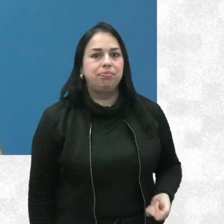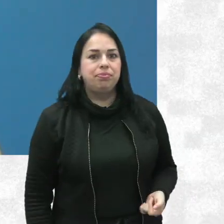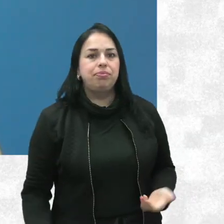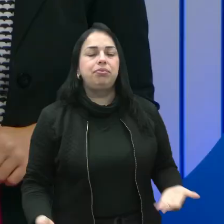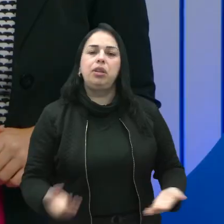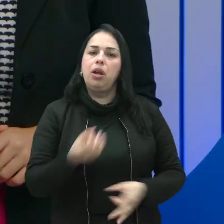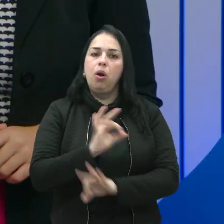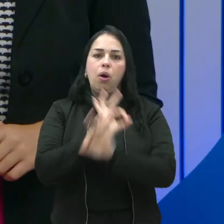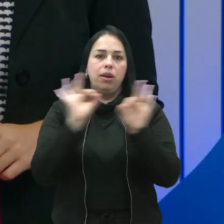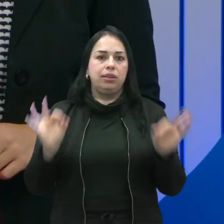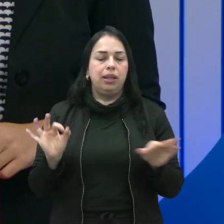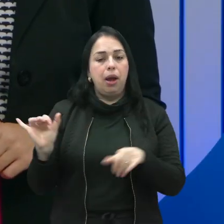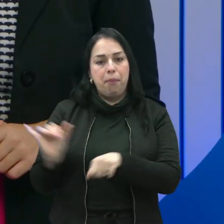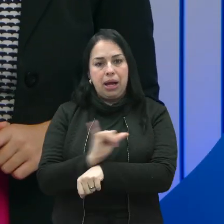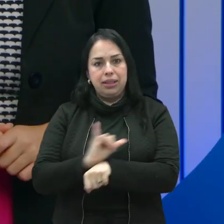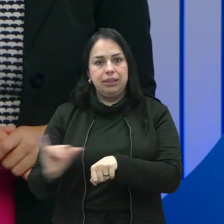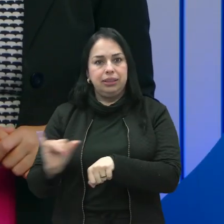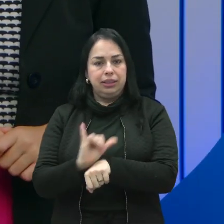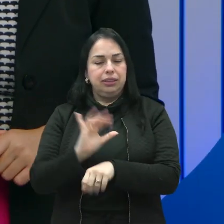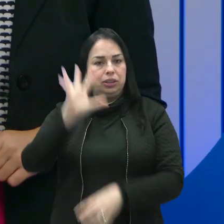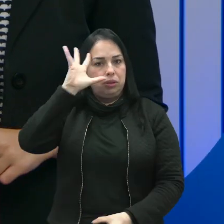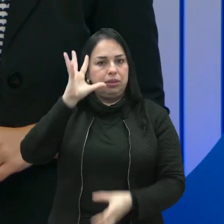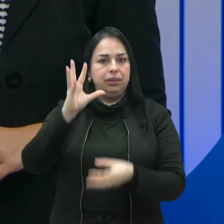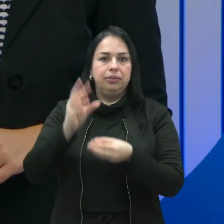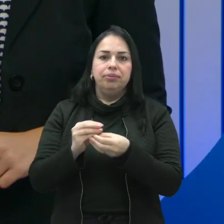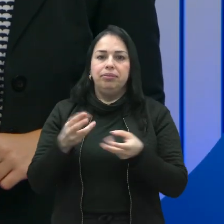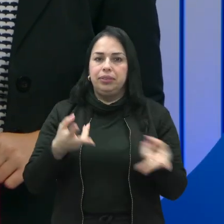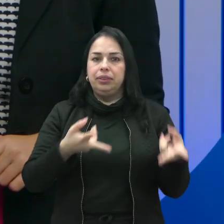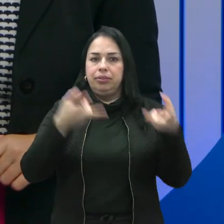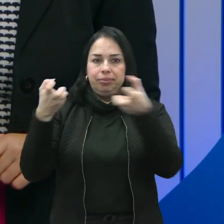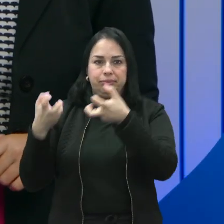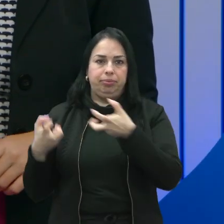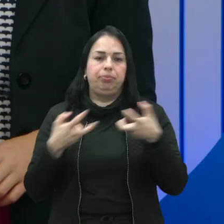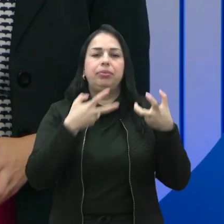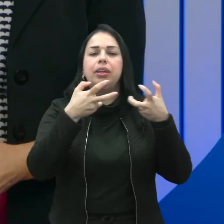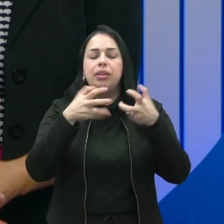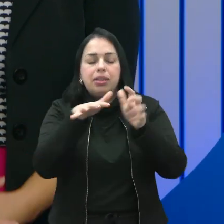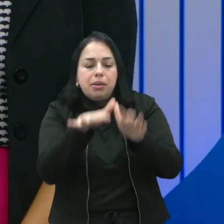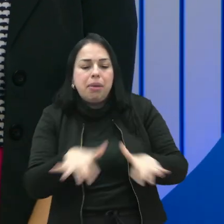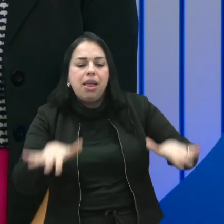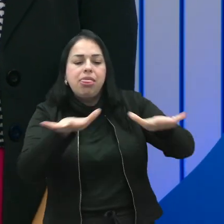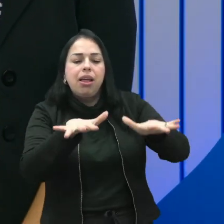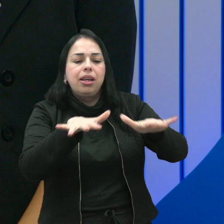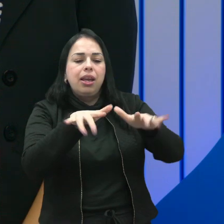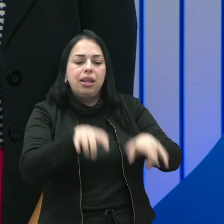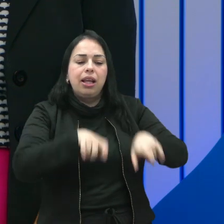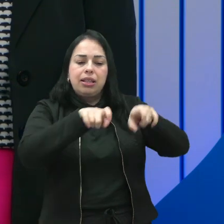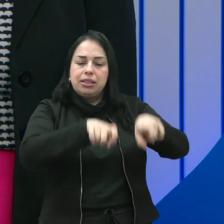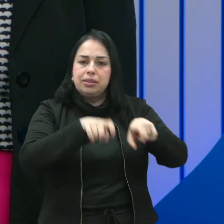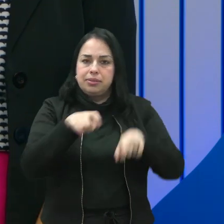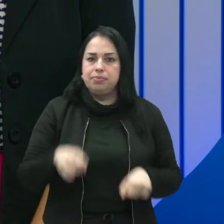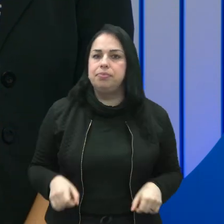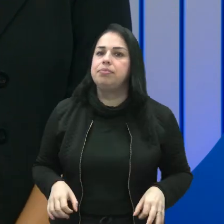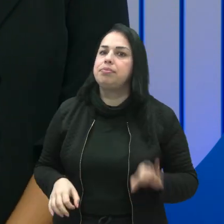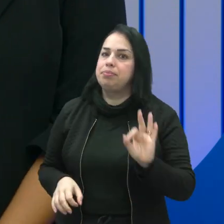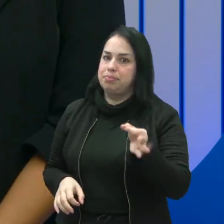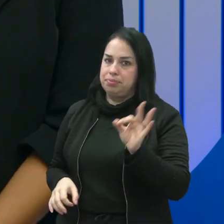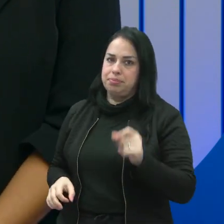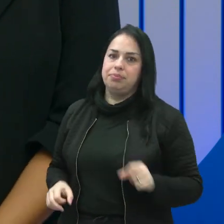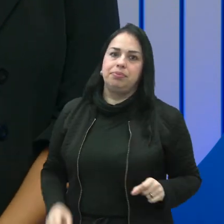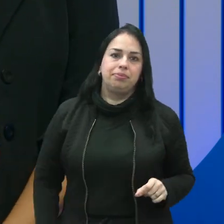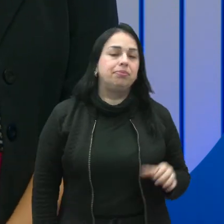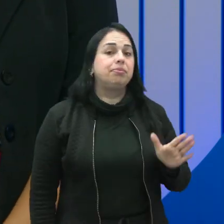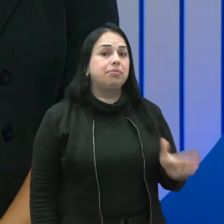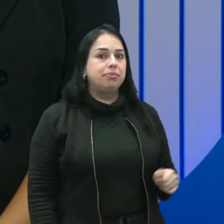renda. Muito bom, mais uma forma da gente entender, perceber aí a produção rural no nosso dia a dia, né, Dani?